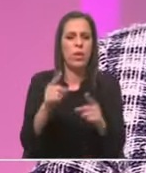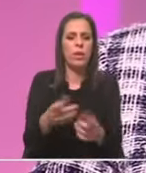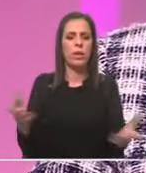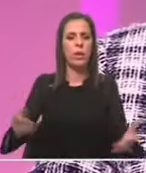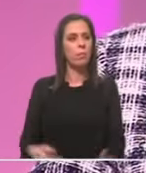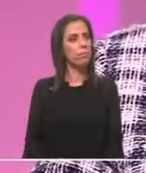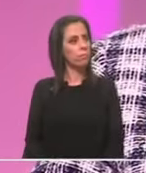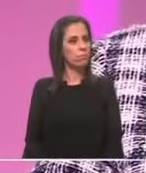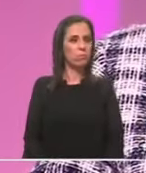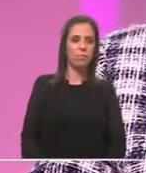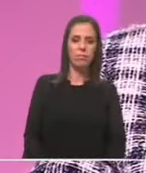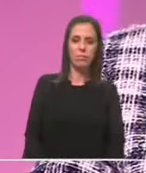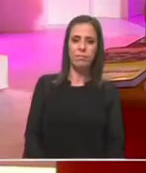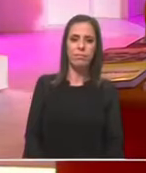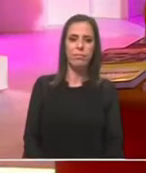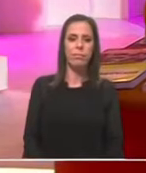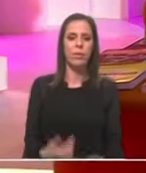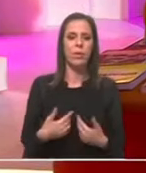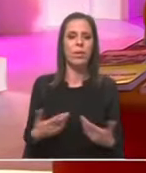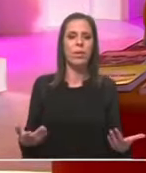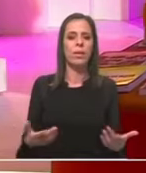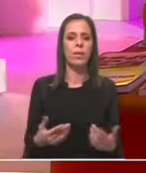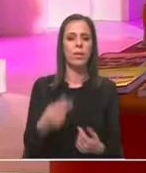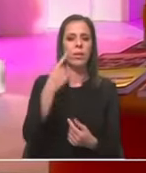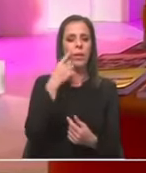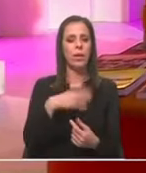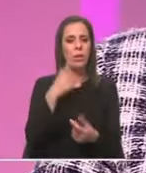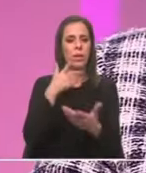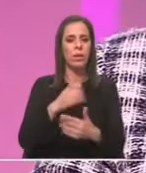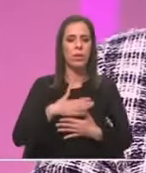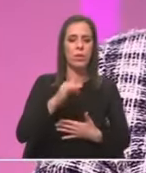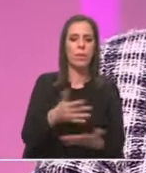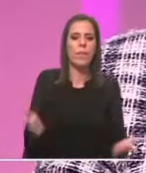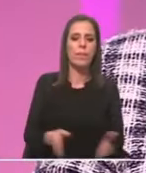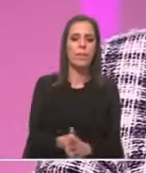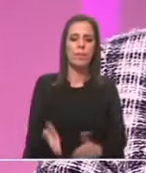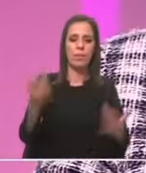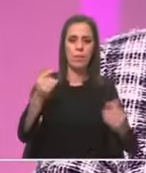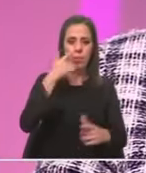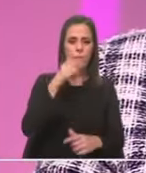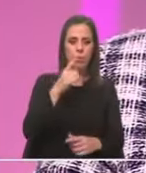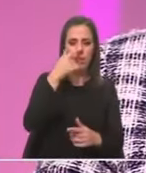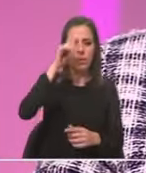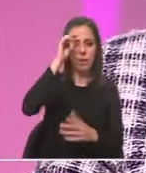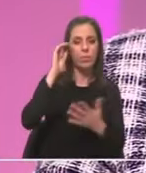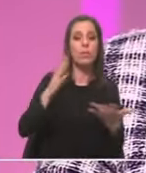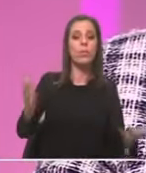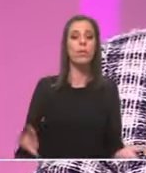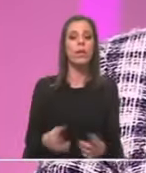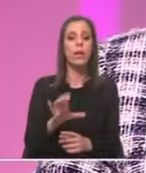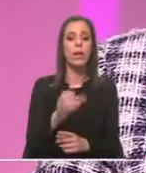si eh eu queria conhecê-la queria ser sua amiga tá bem Olha uma pessoa muito civilizada e tal foi